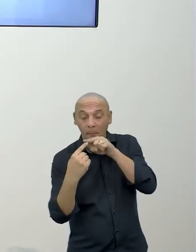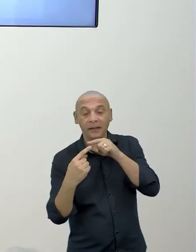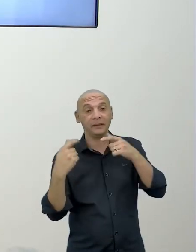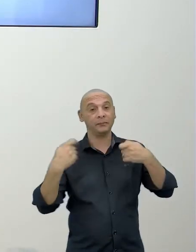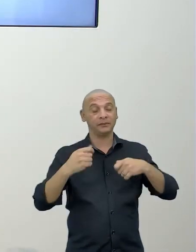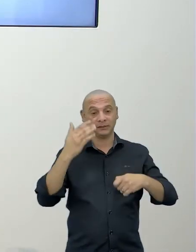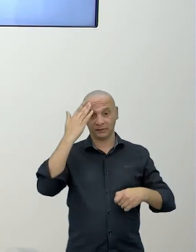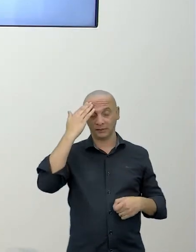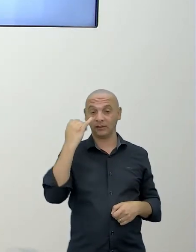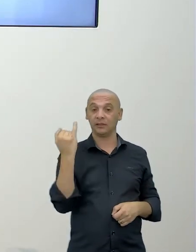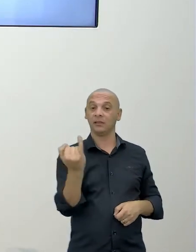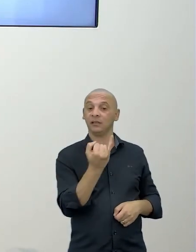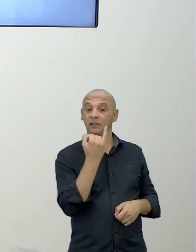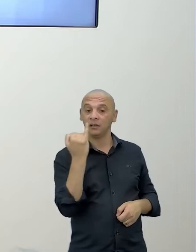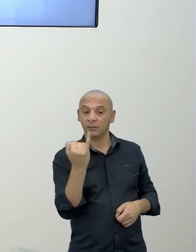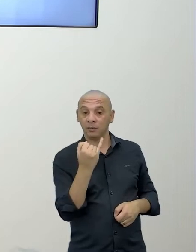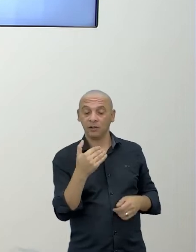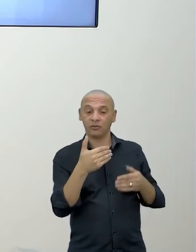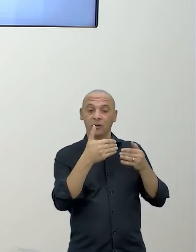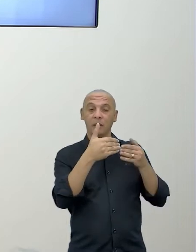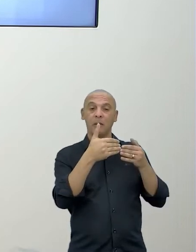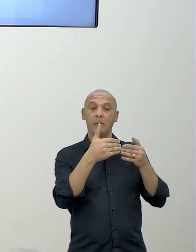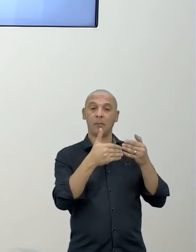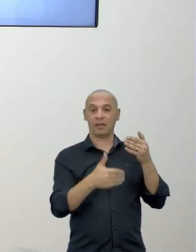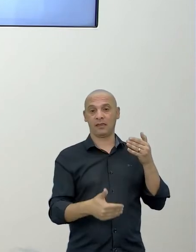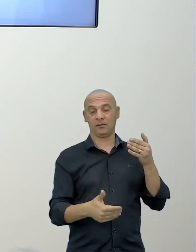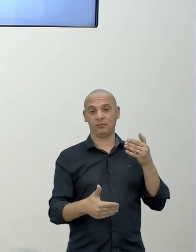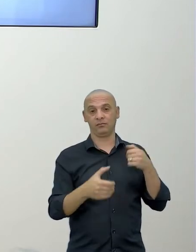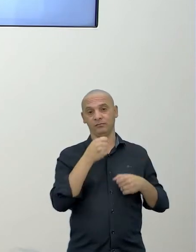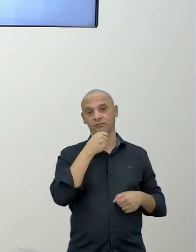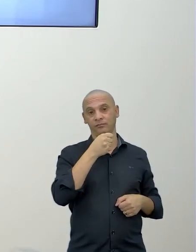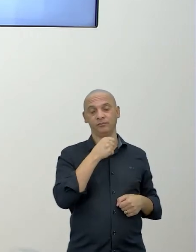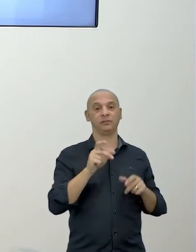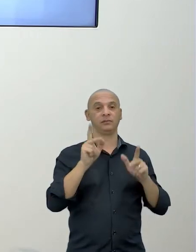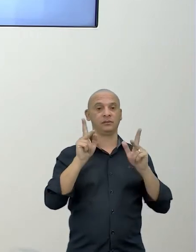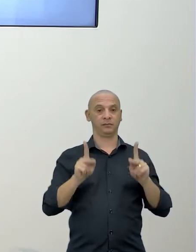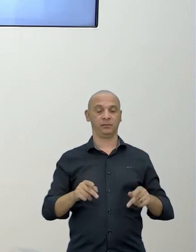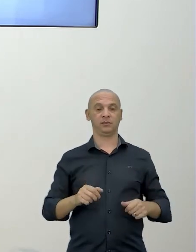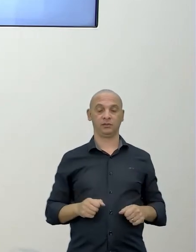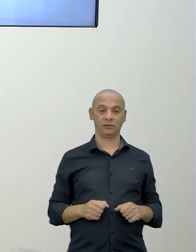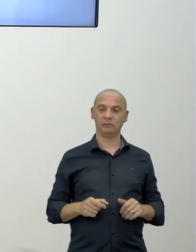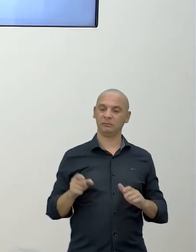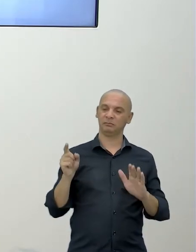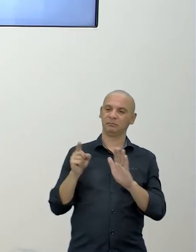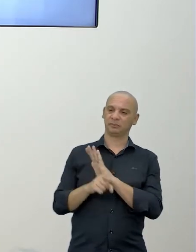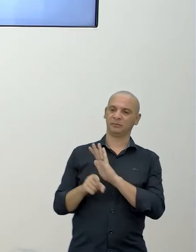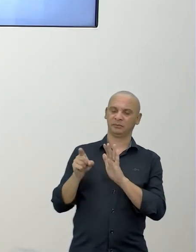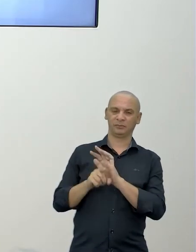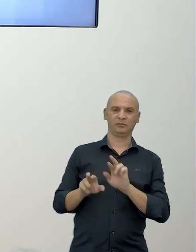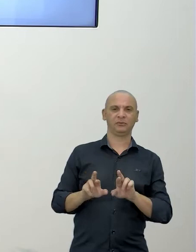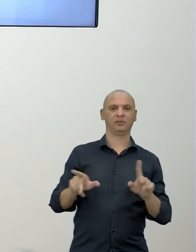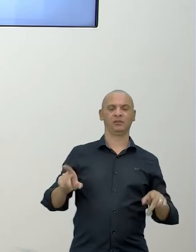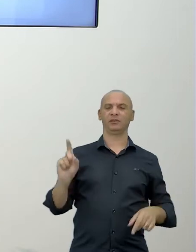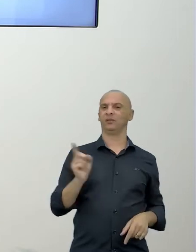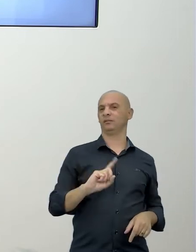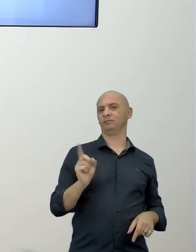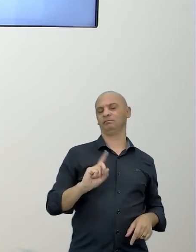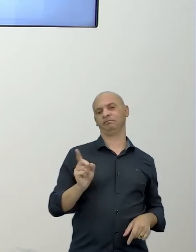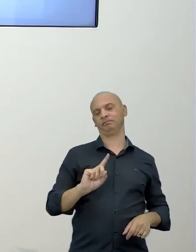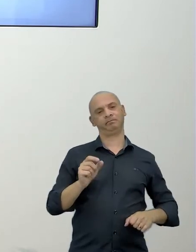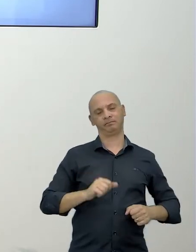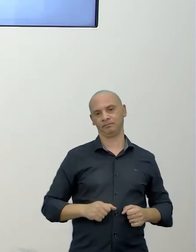que são entrevistadas, porque elas têm que atender ao que você precisa, é muito importante que você tenha um padrão também